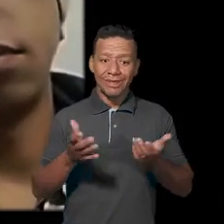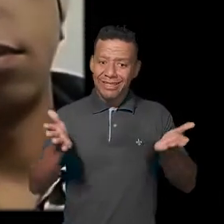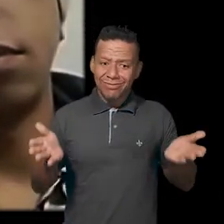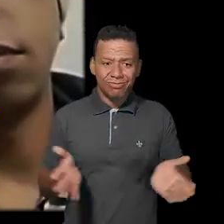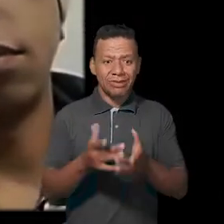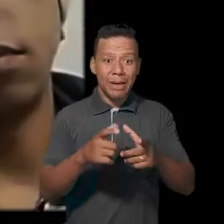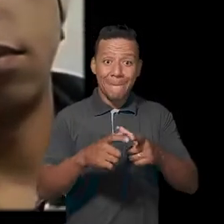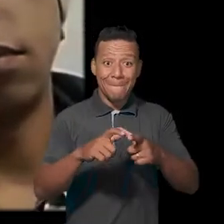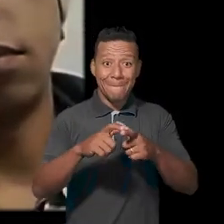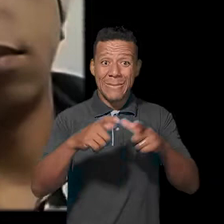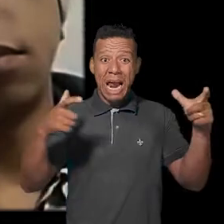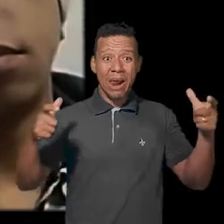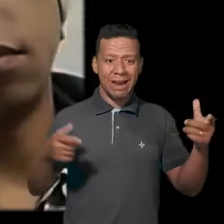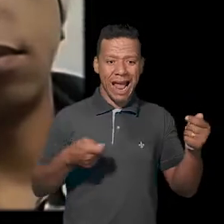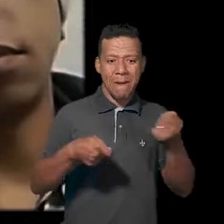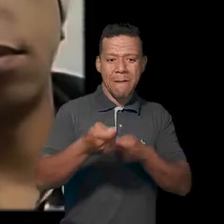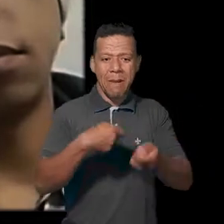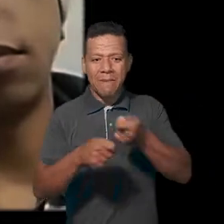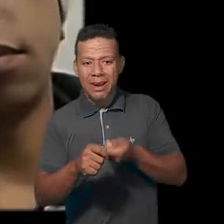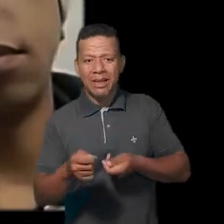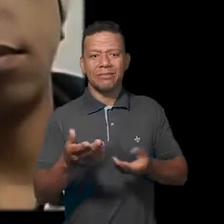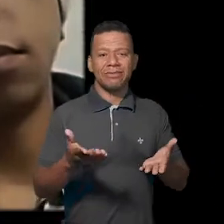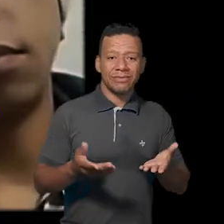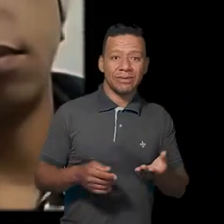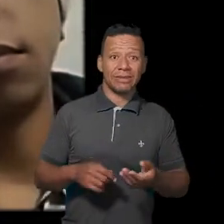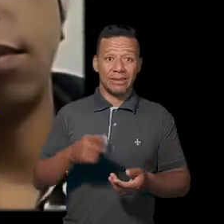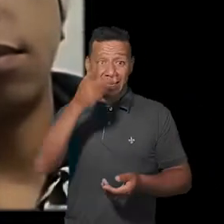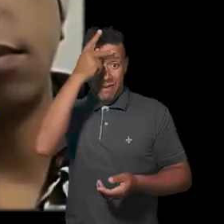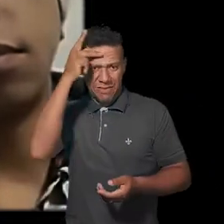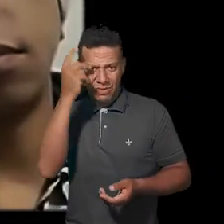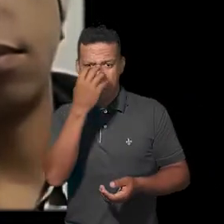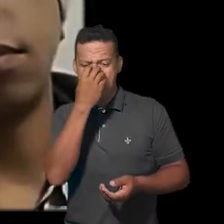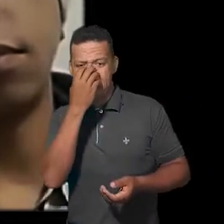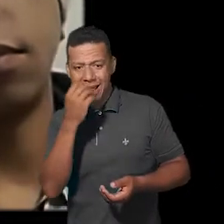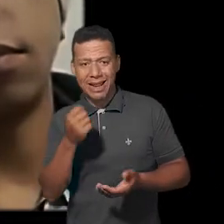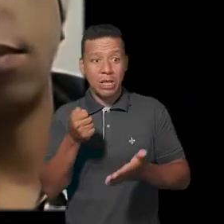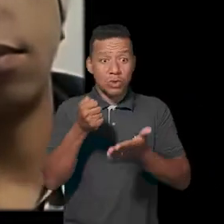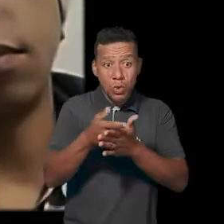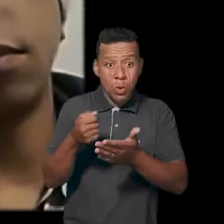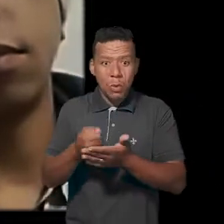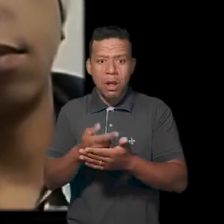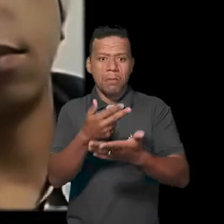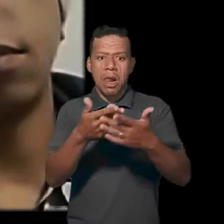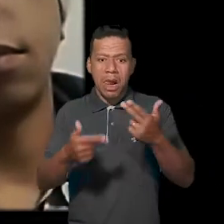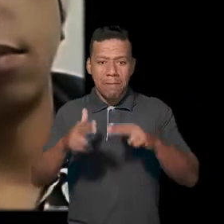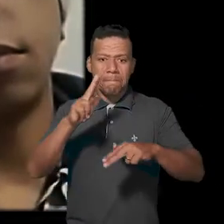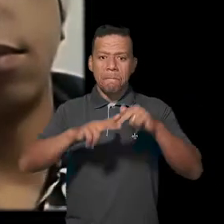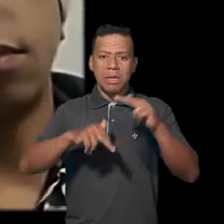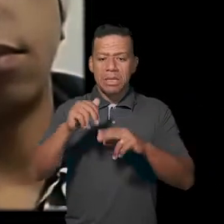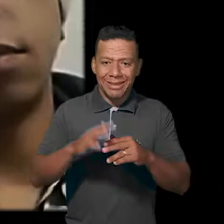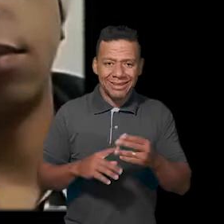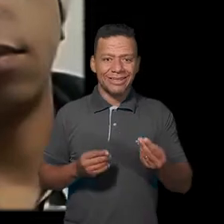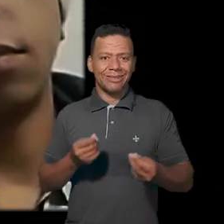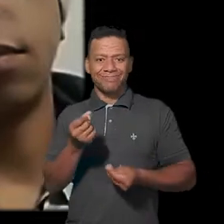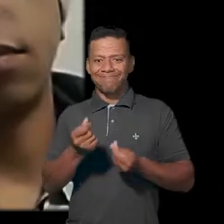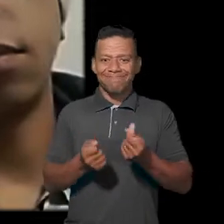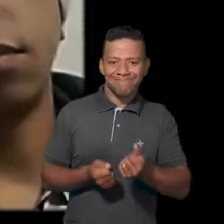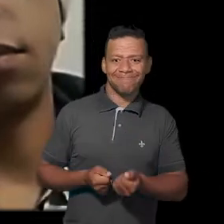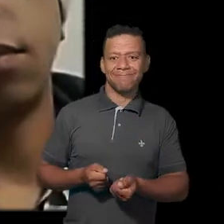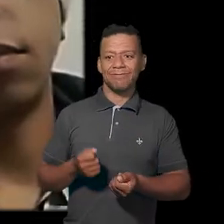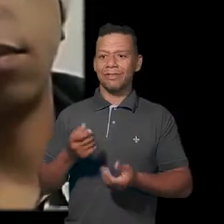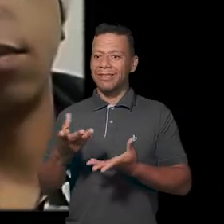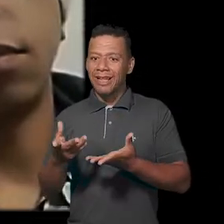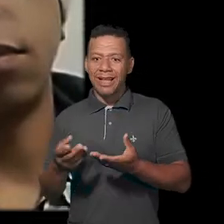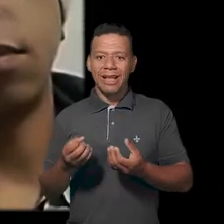gente comprando coisa na Marechal para fazer cena, sabe? Ia ter gente contratando costureira, ia ter gente